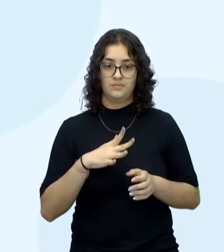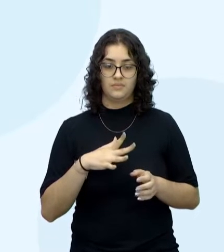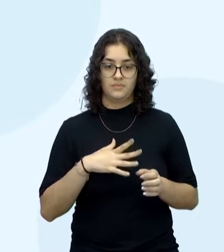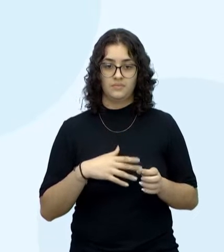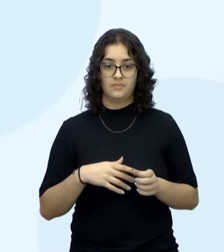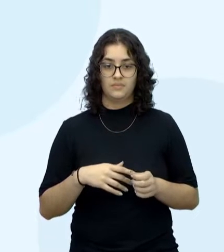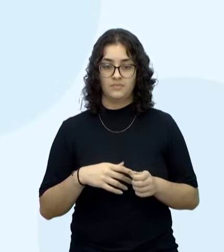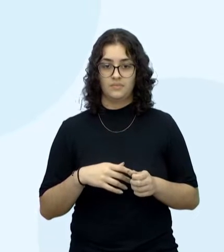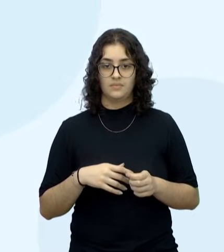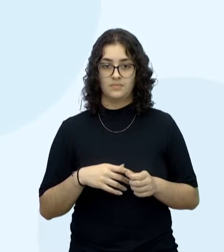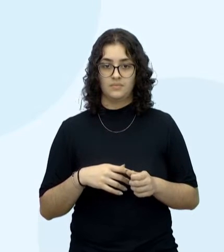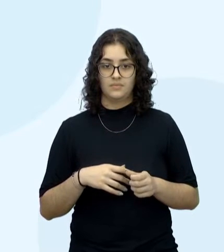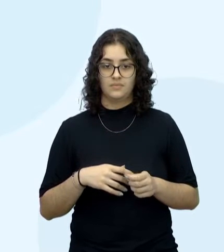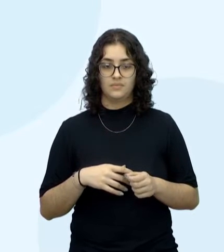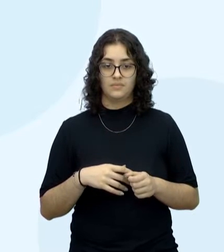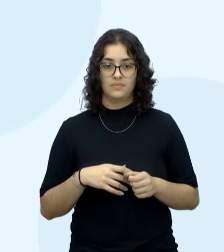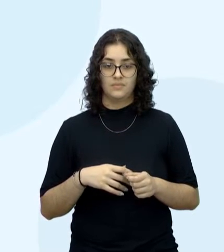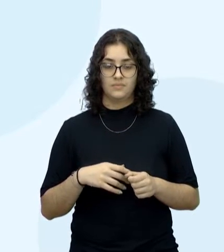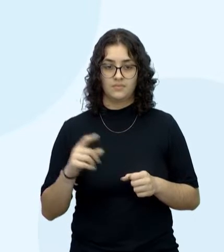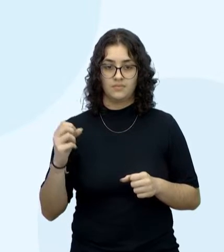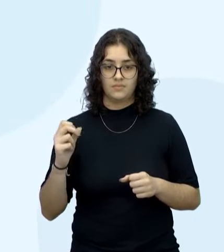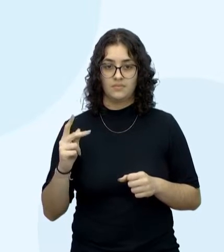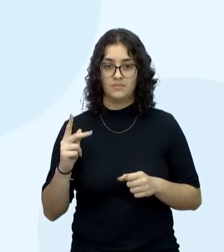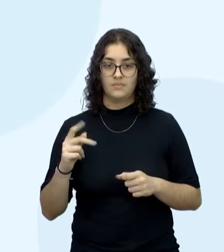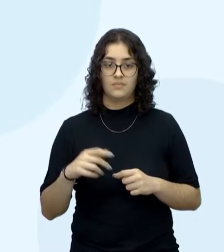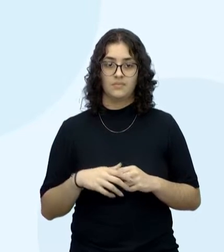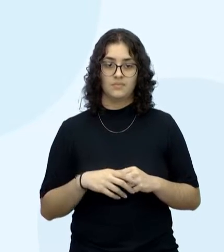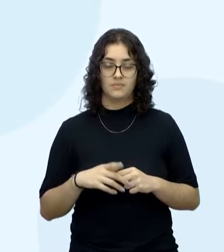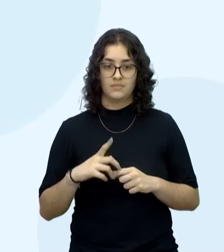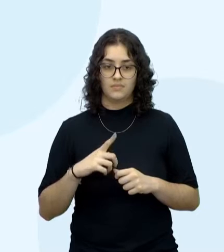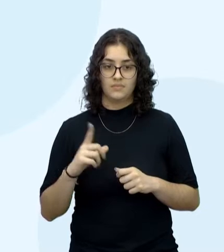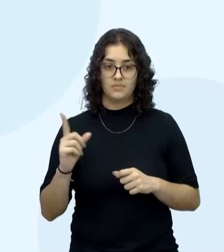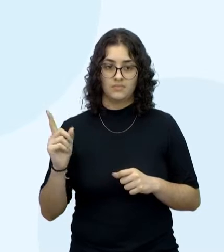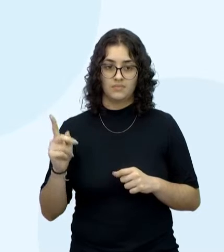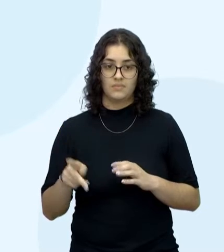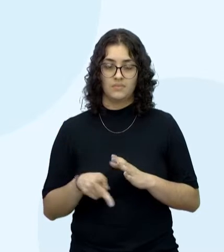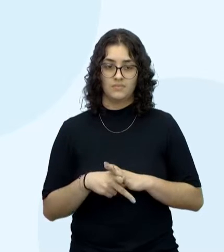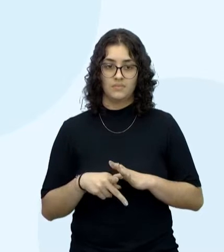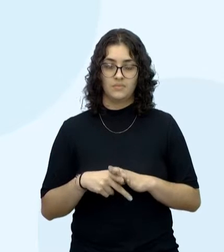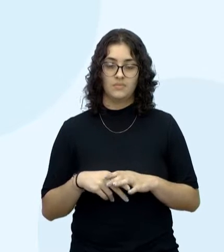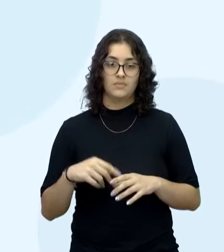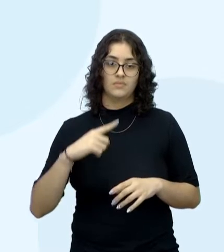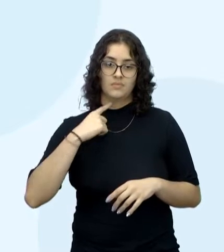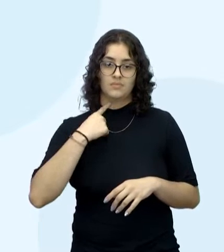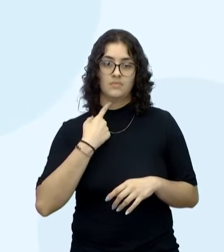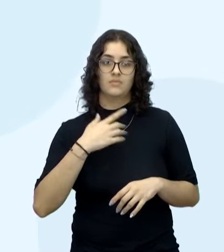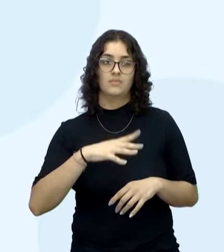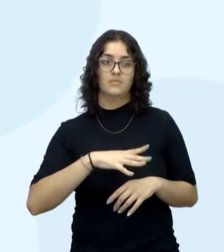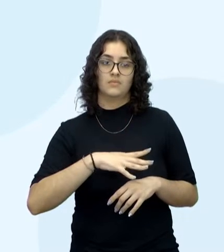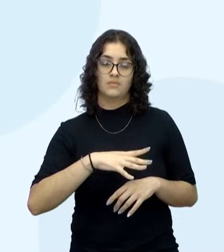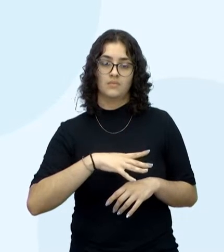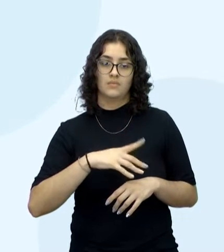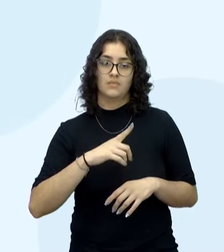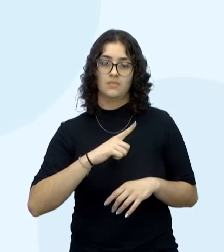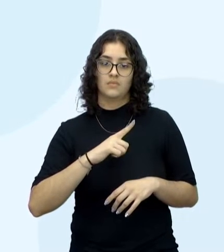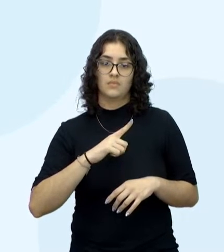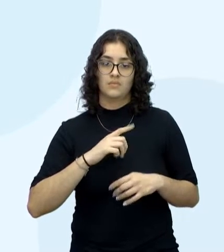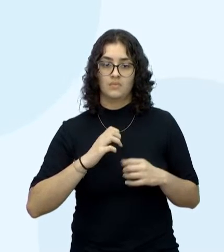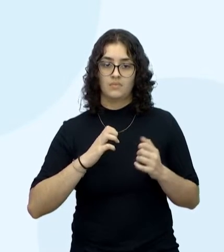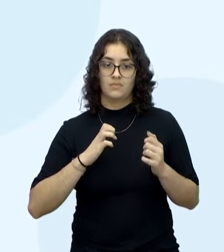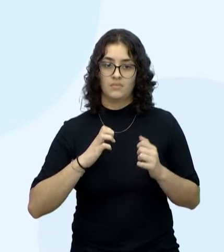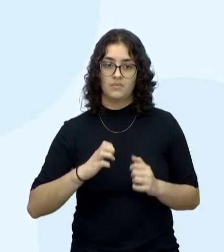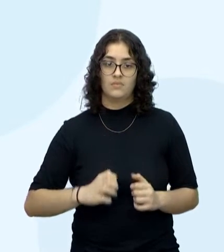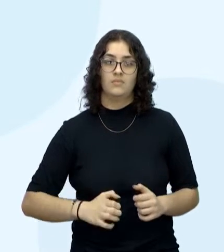Amarelo. Só faz do amarelo, tá? Esses resíduos do esgoto das cidades que passa pela ética,